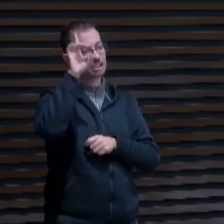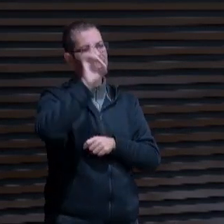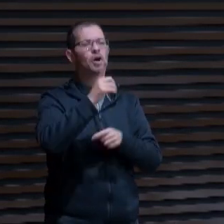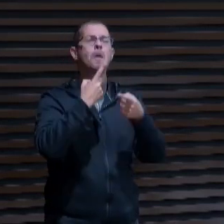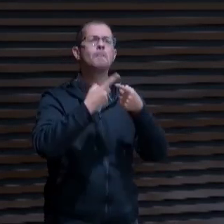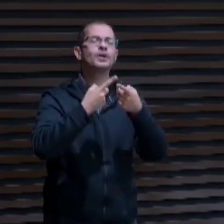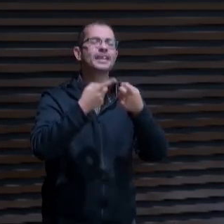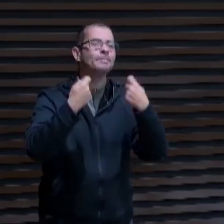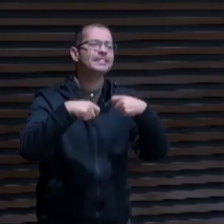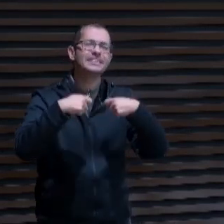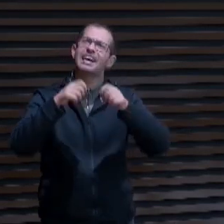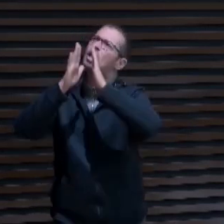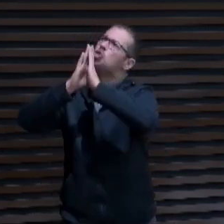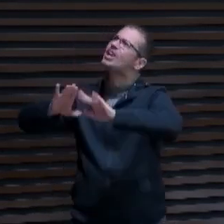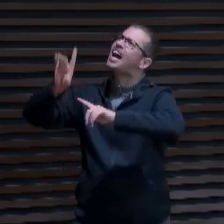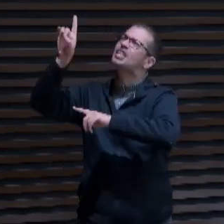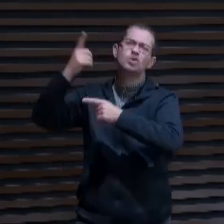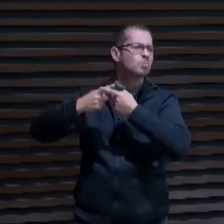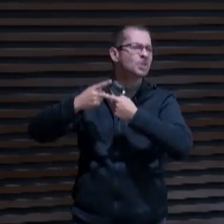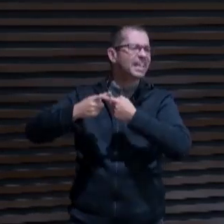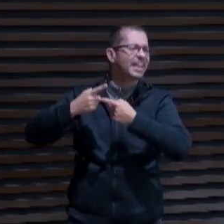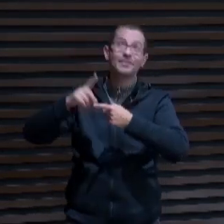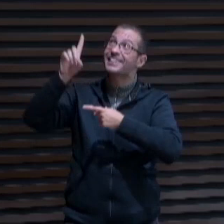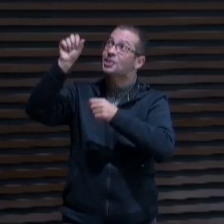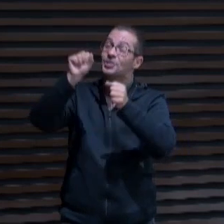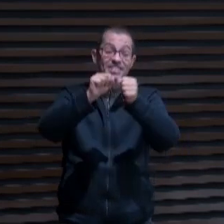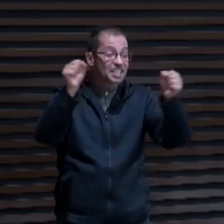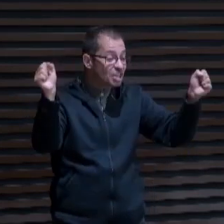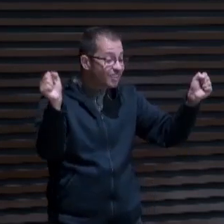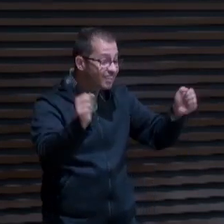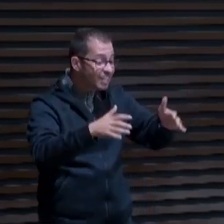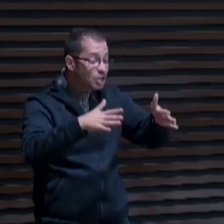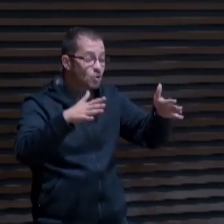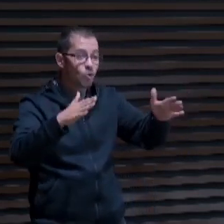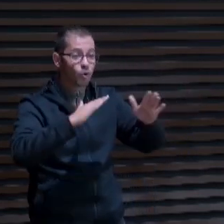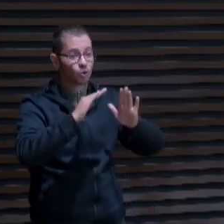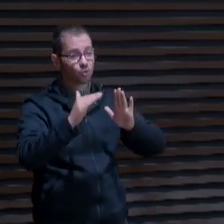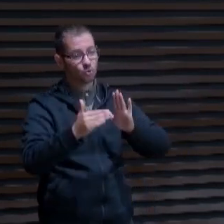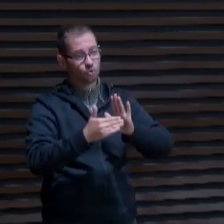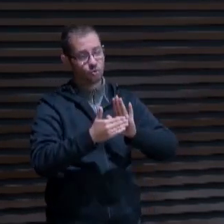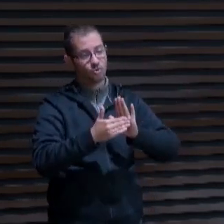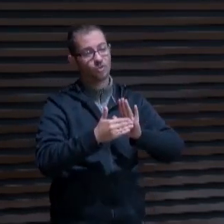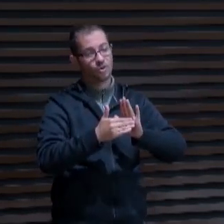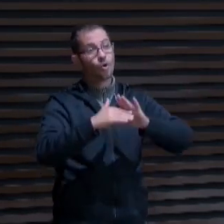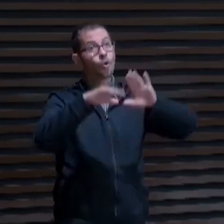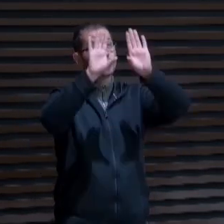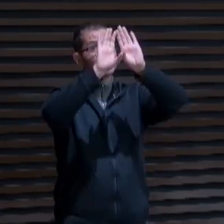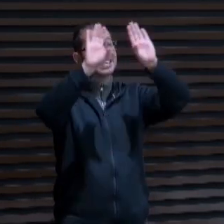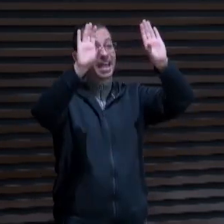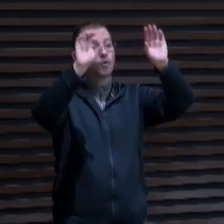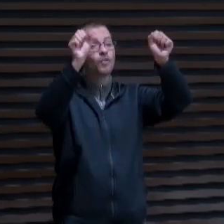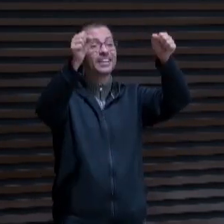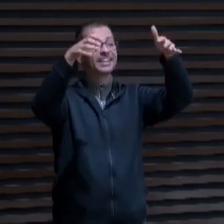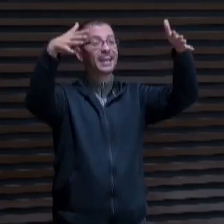Porque Ele é o Criador. E aí quando nós vemos o versículo 6 em diante, os céus por sua palavra se fizeram, e pelo